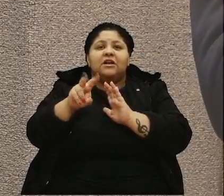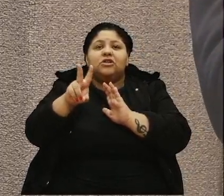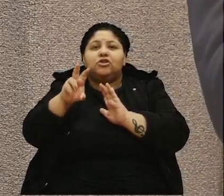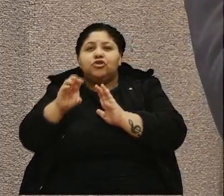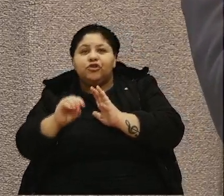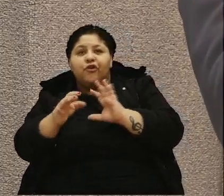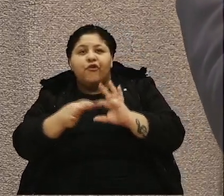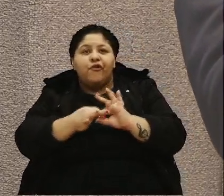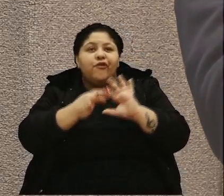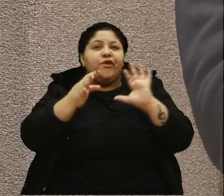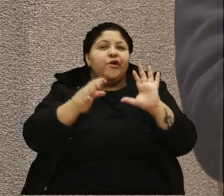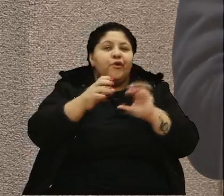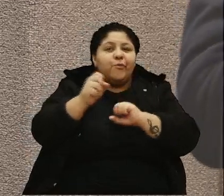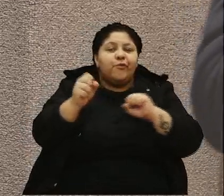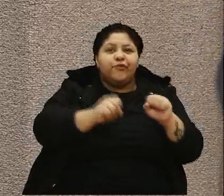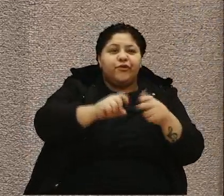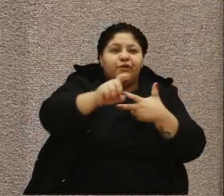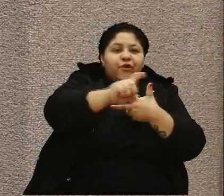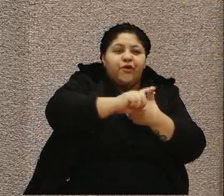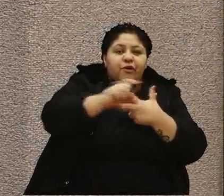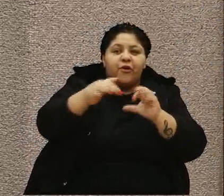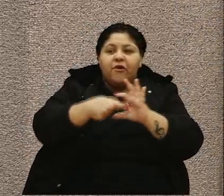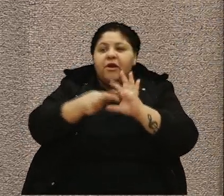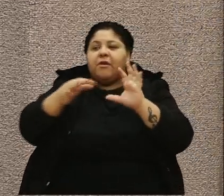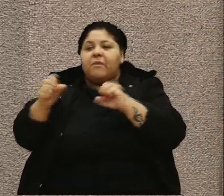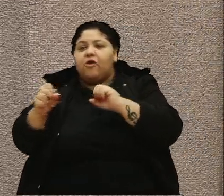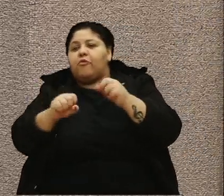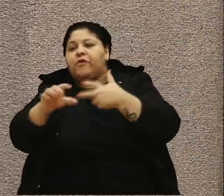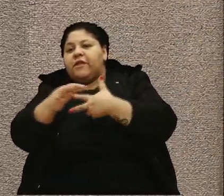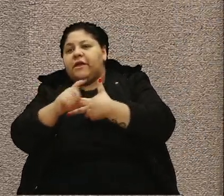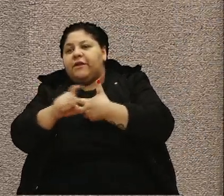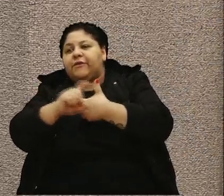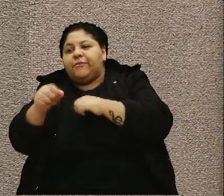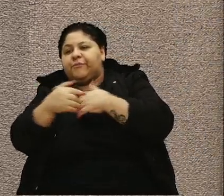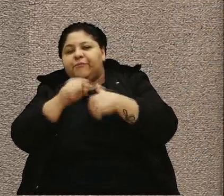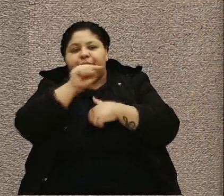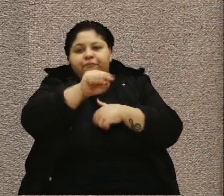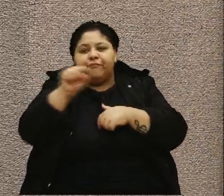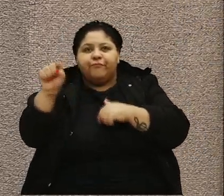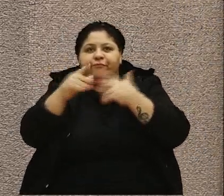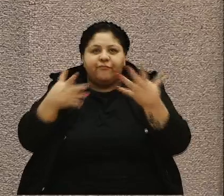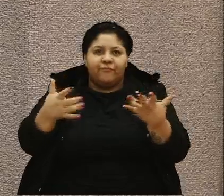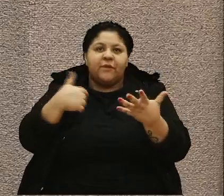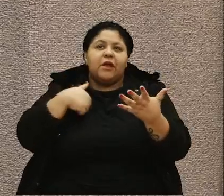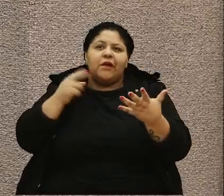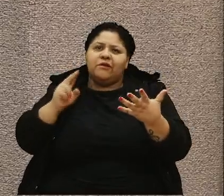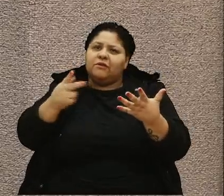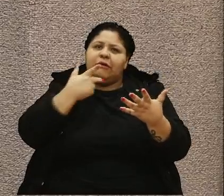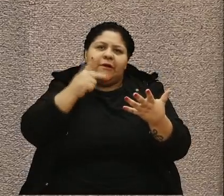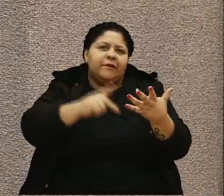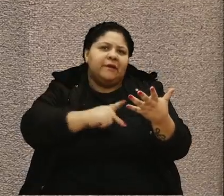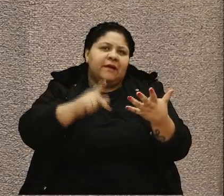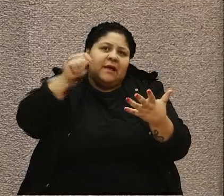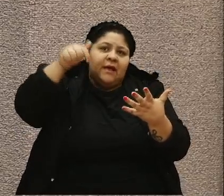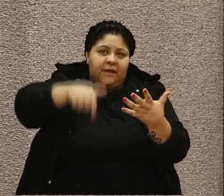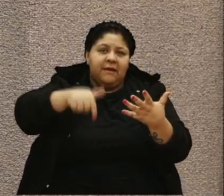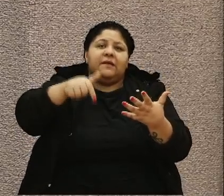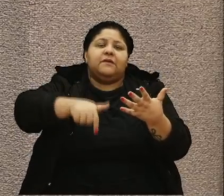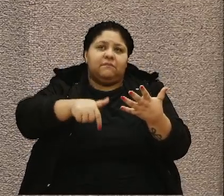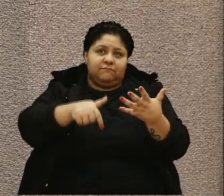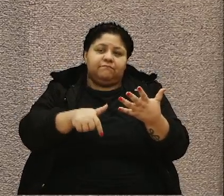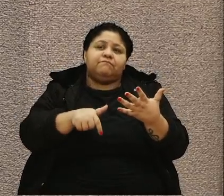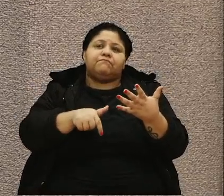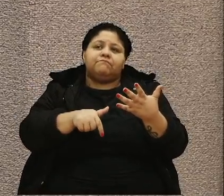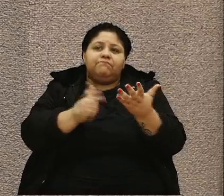fazer isso, autoriza o Poder Executivo a fazer aquilo. Então, eu sempre digo, presidente, o seguinte, aqui